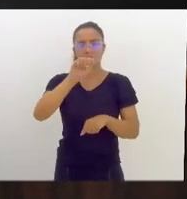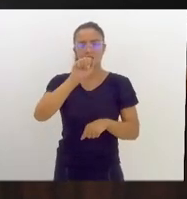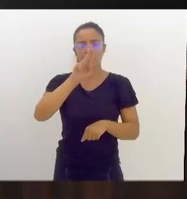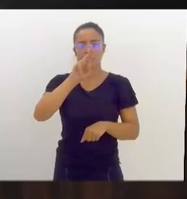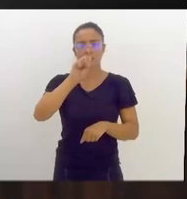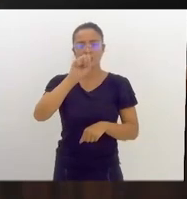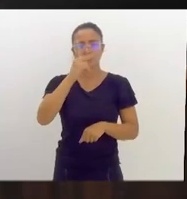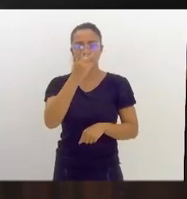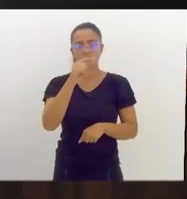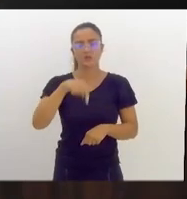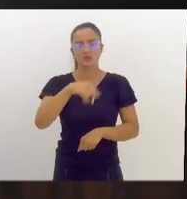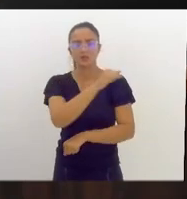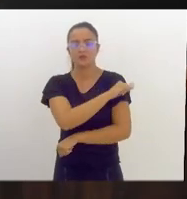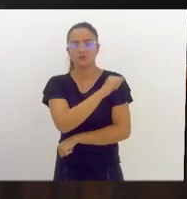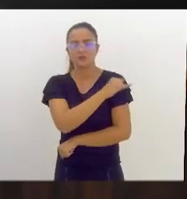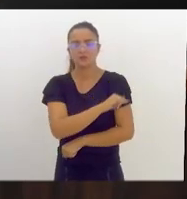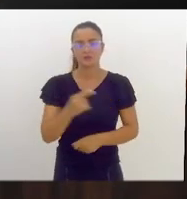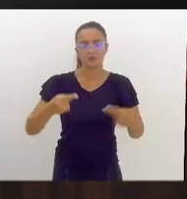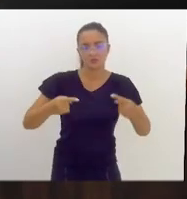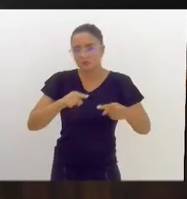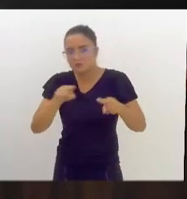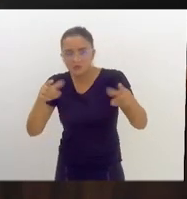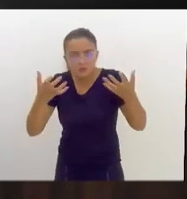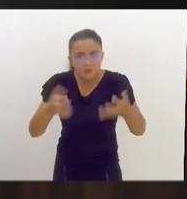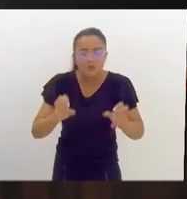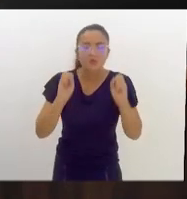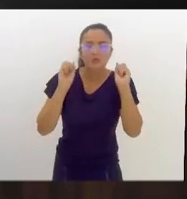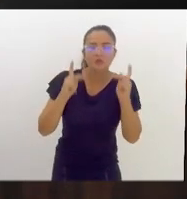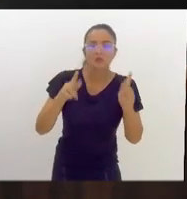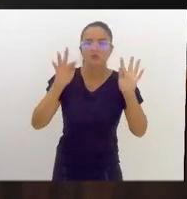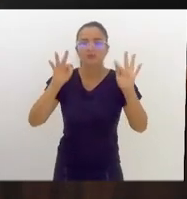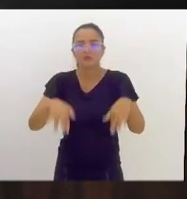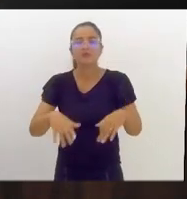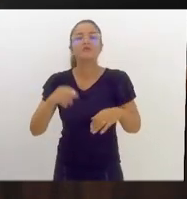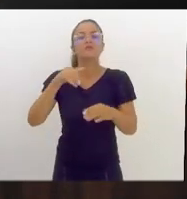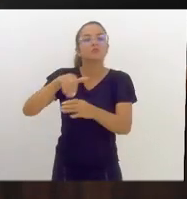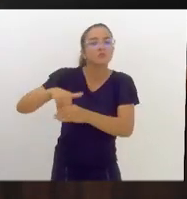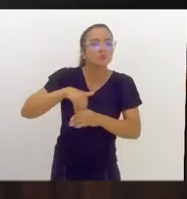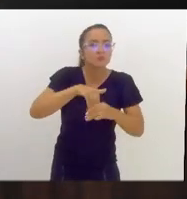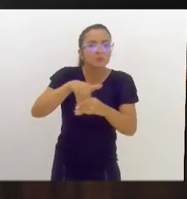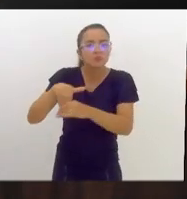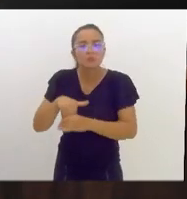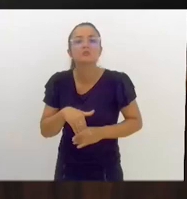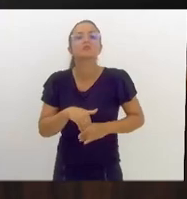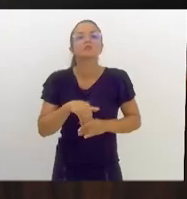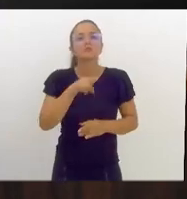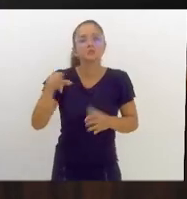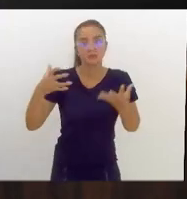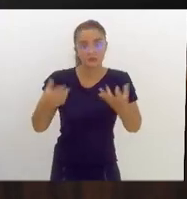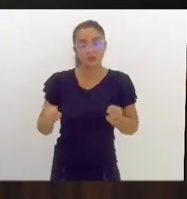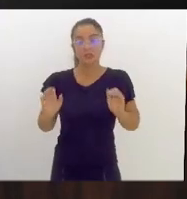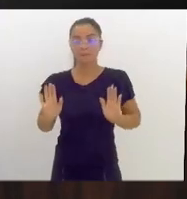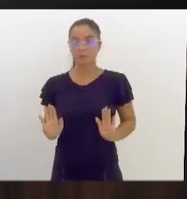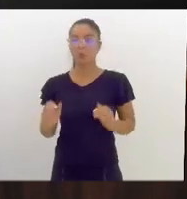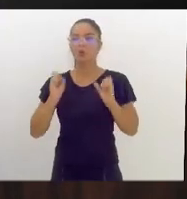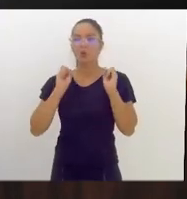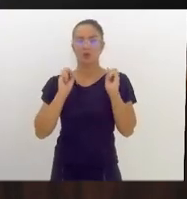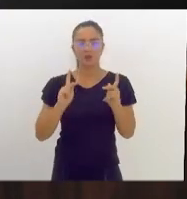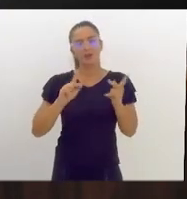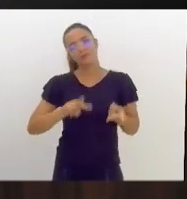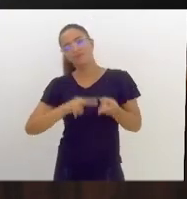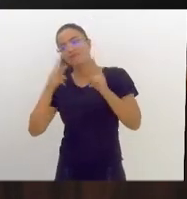Janeiro. Em discussão, não havendo quem queira discutir, encerrada a discussão. Em votação, senhores que aprovam, mandas como estão, aprovado,